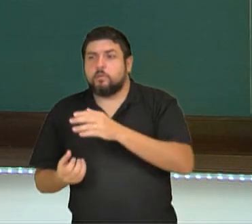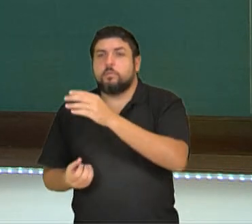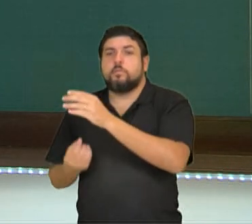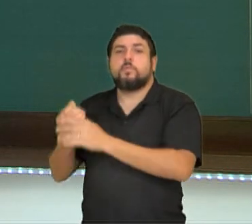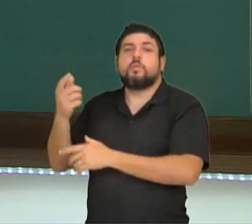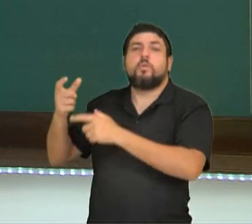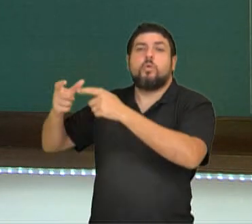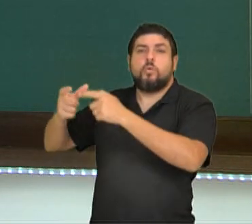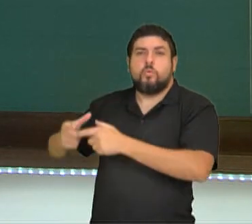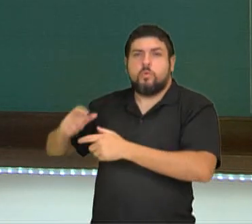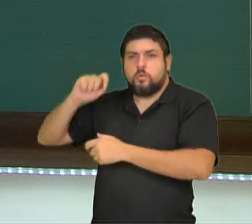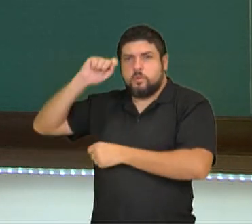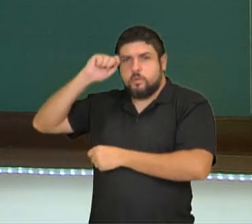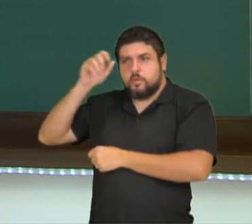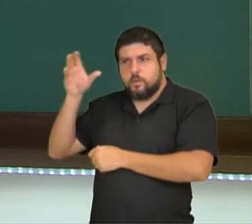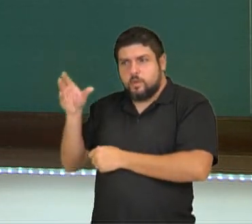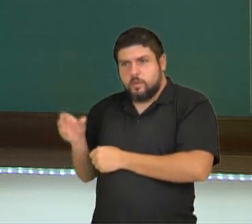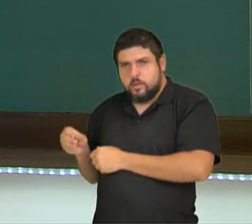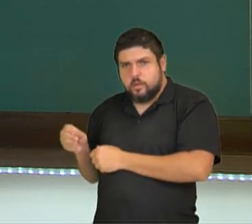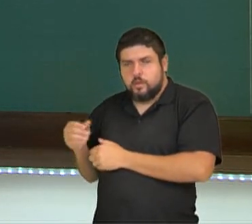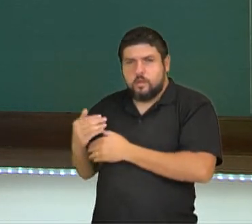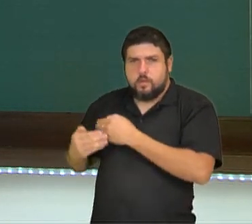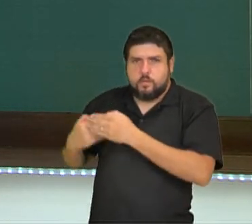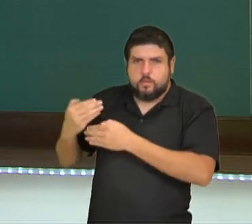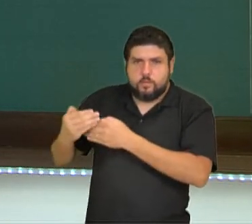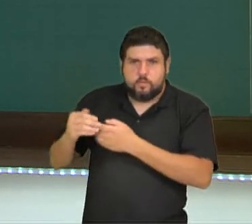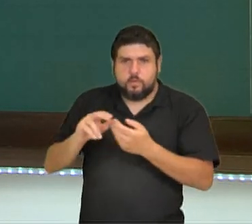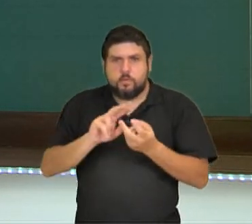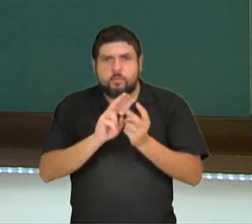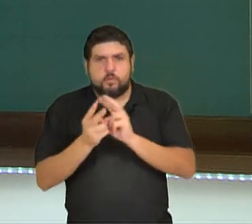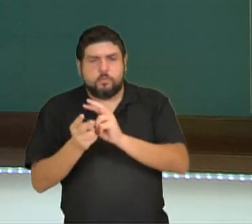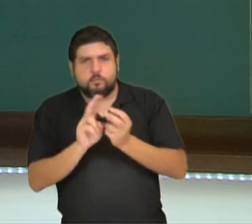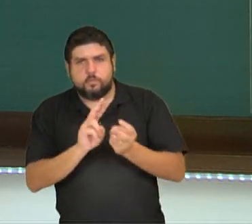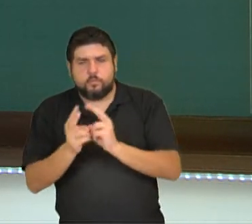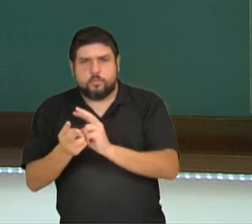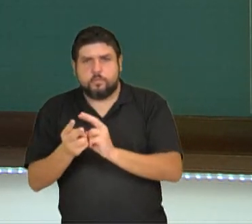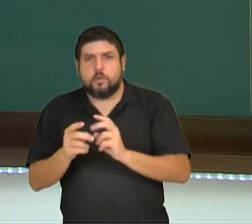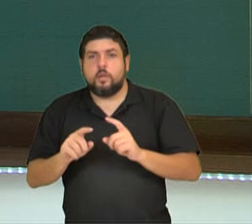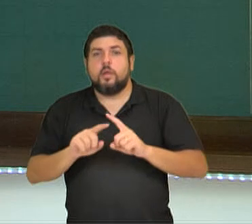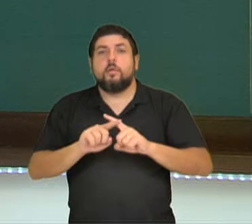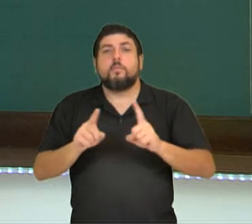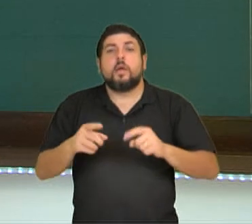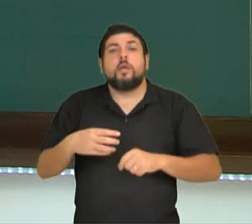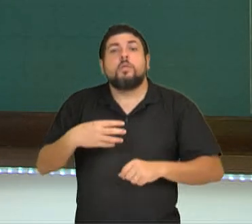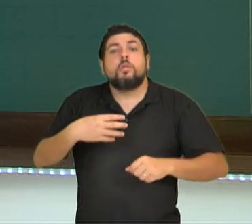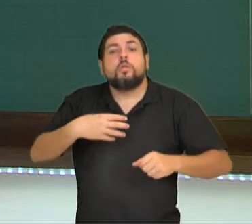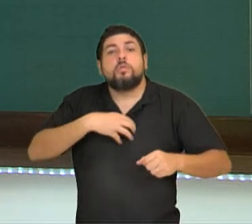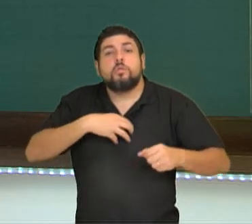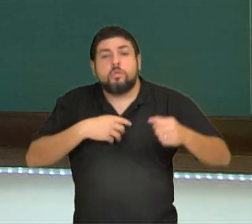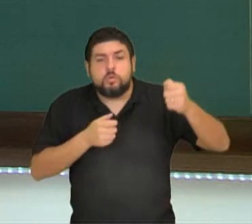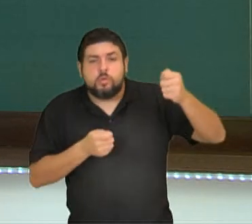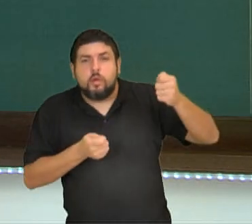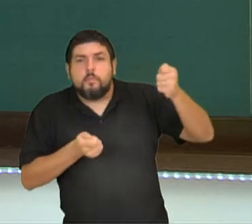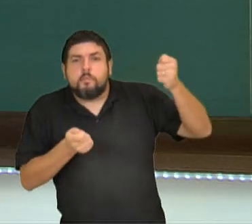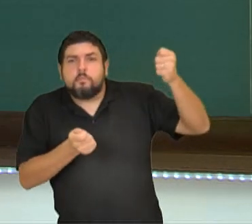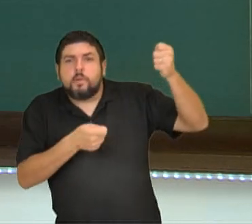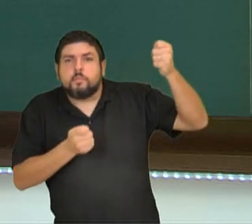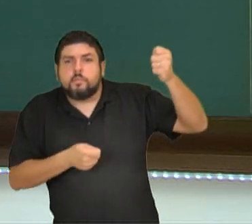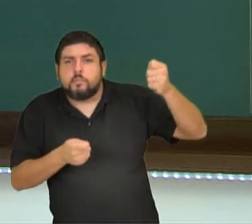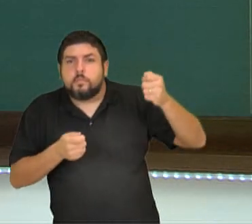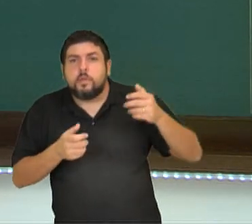é introduzido na roda de capoeira, mas a forma de tocar, né, a forma de tirar o